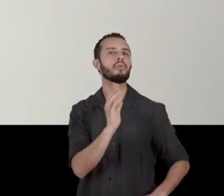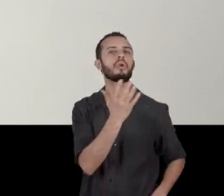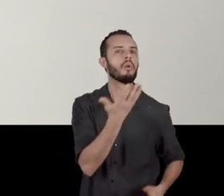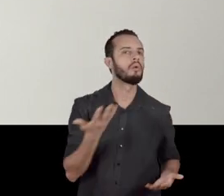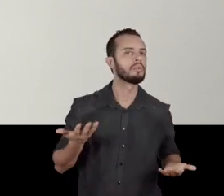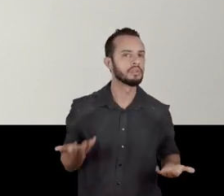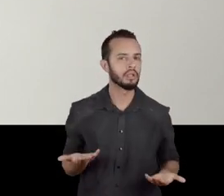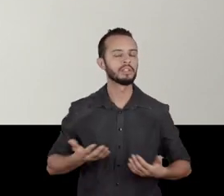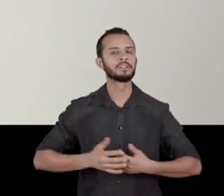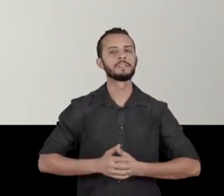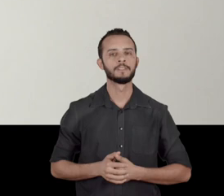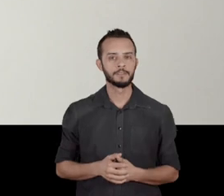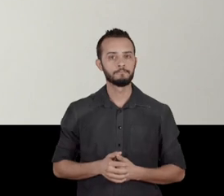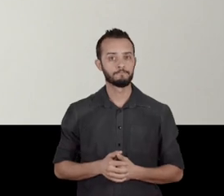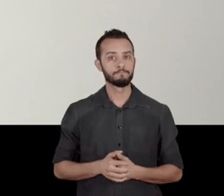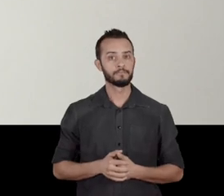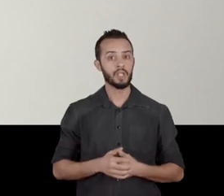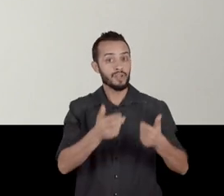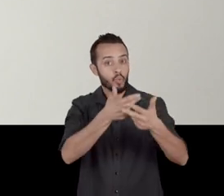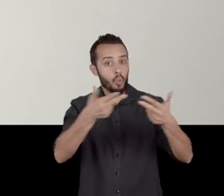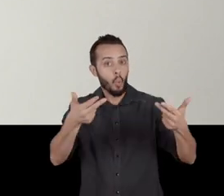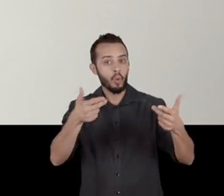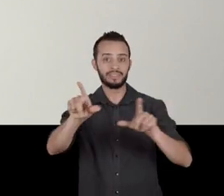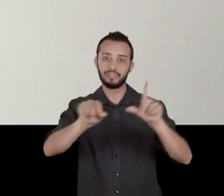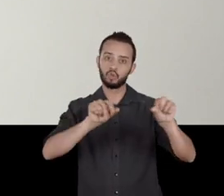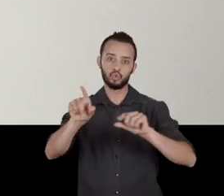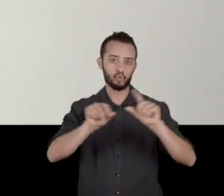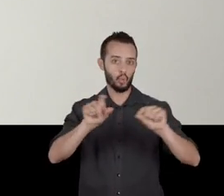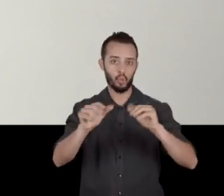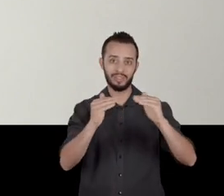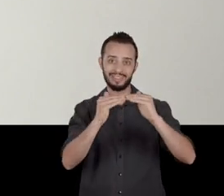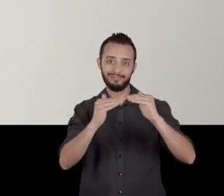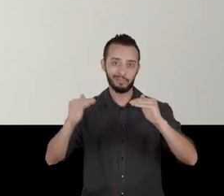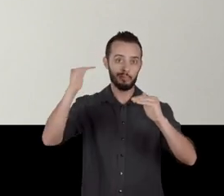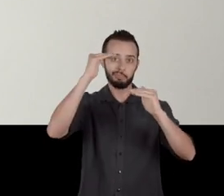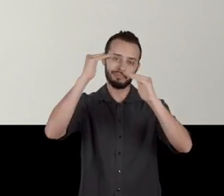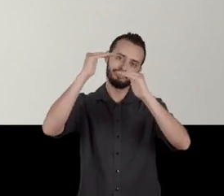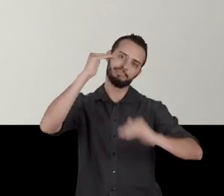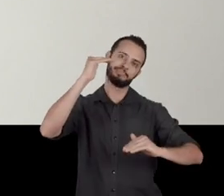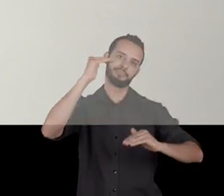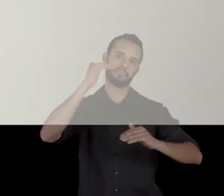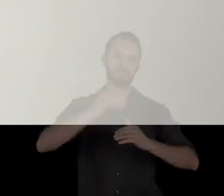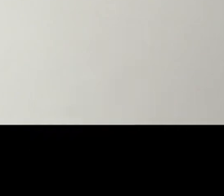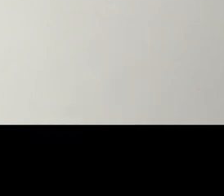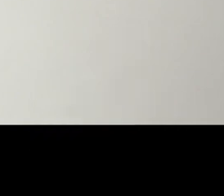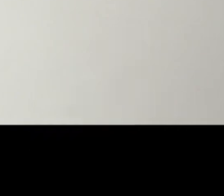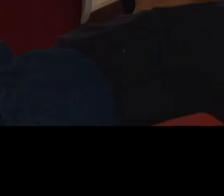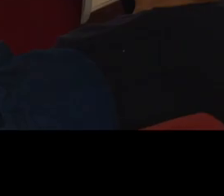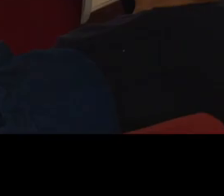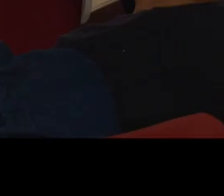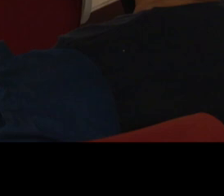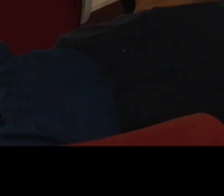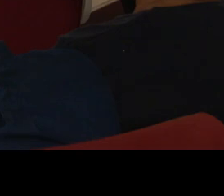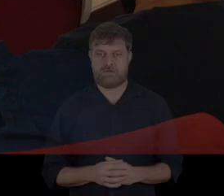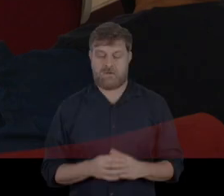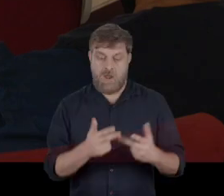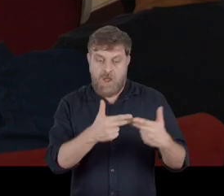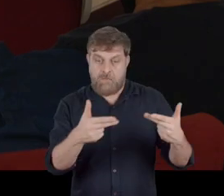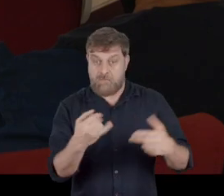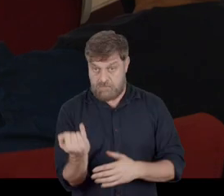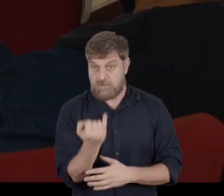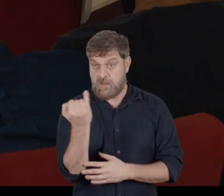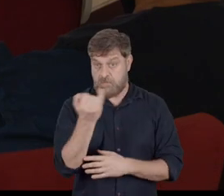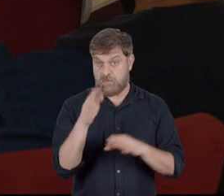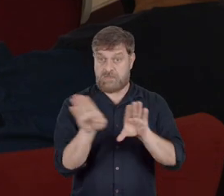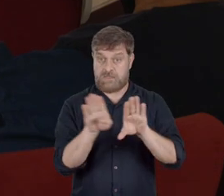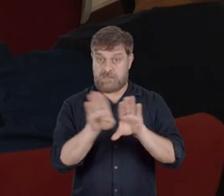que você vai escolher algo em detrimento de outra coisa. Outro ponto importante para a